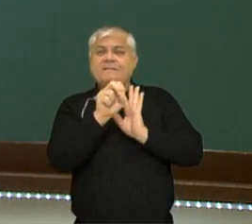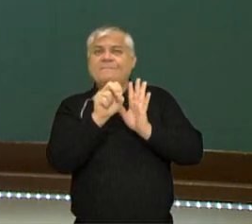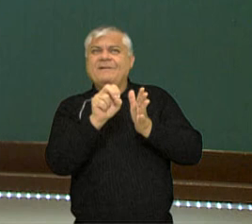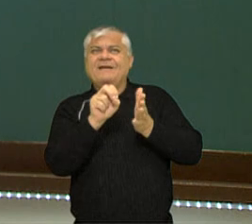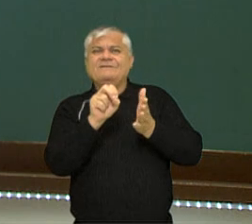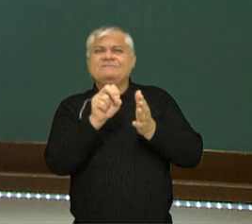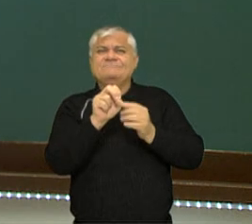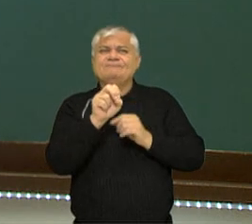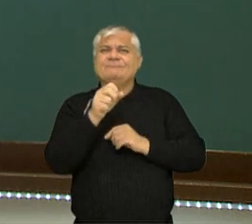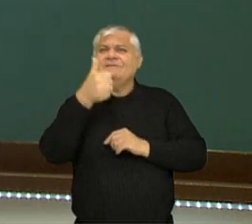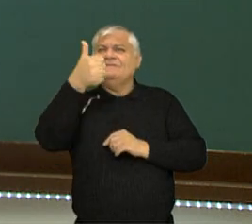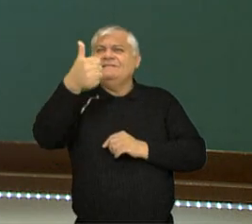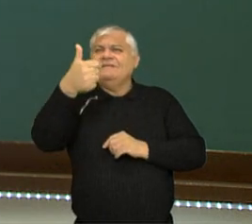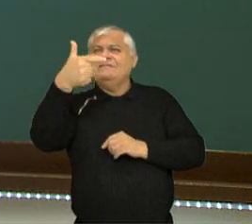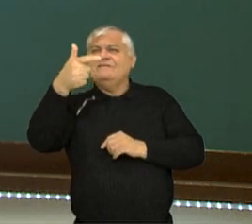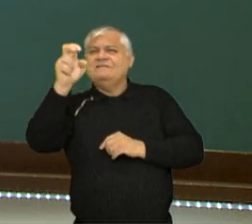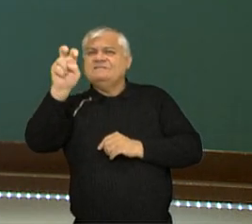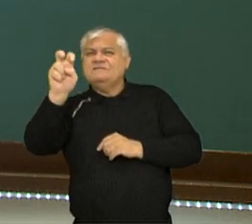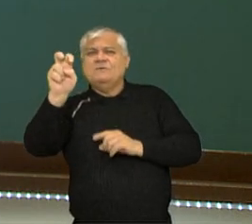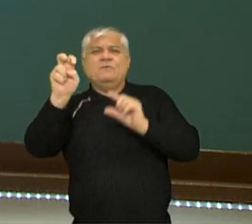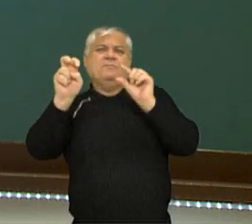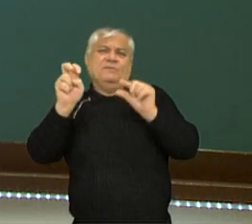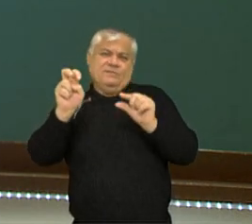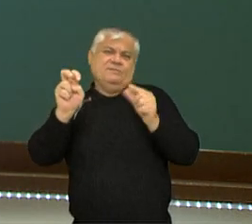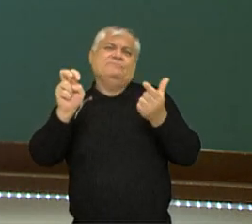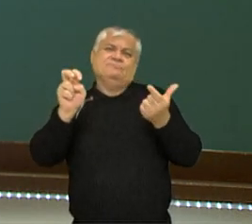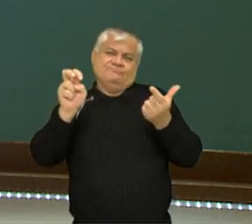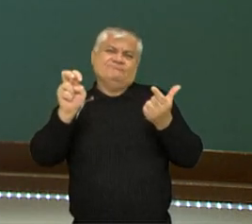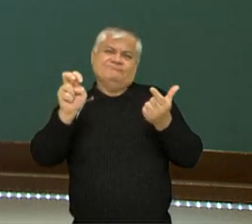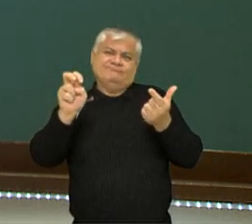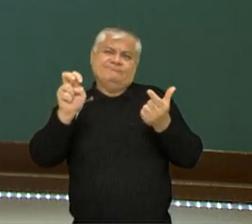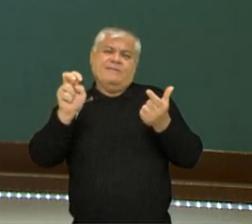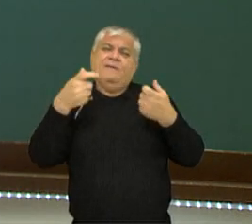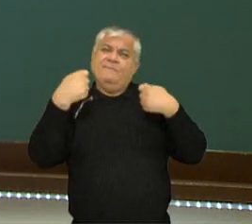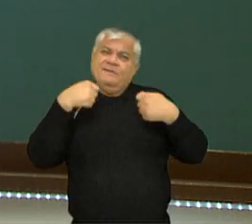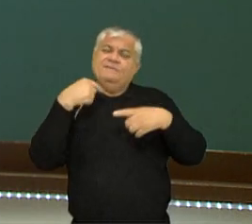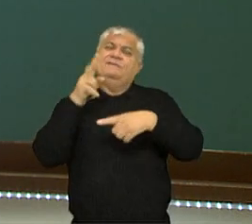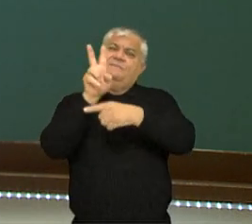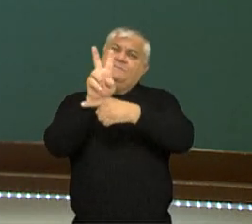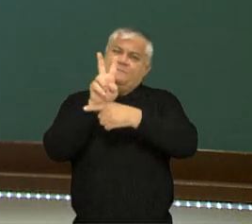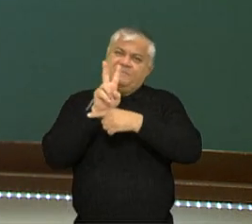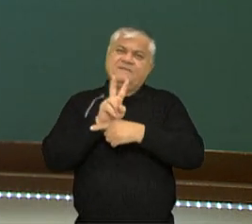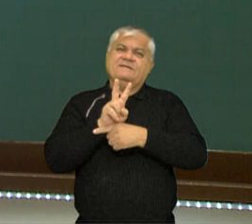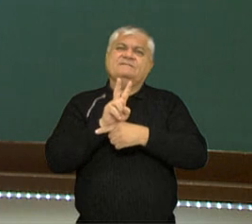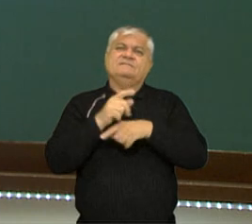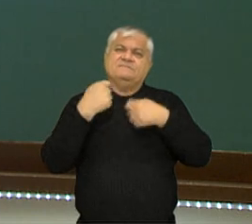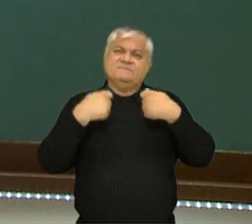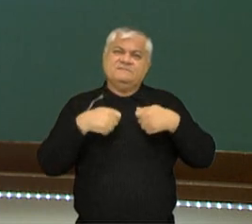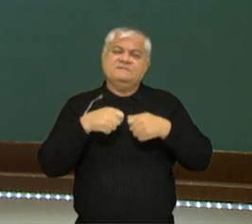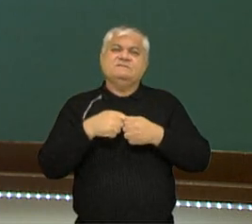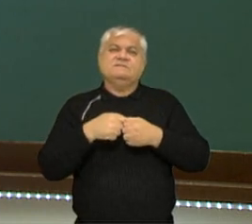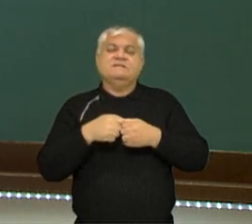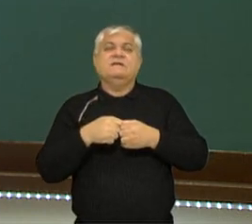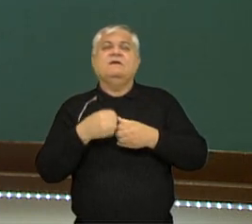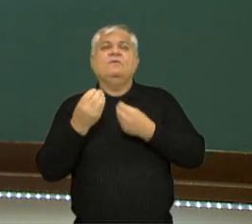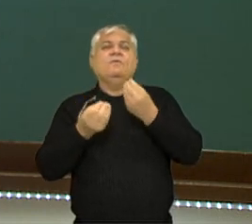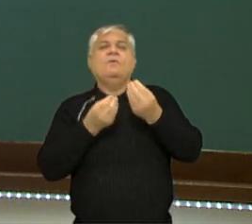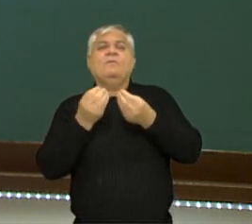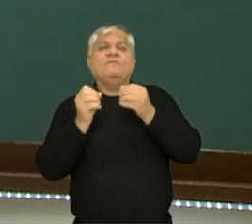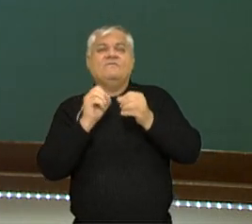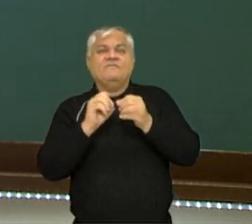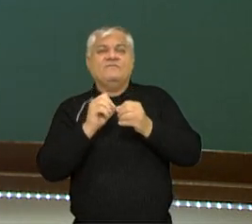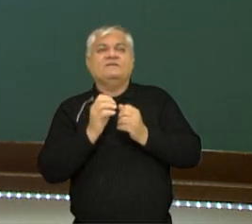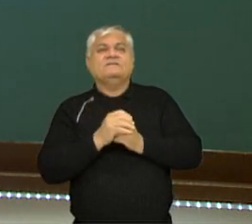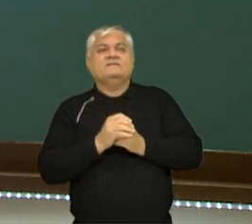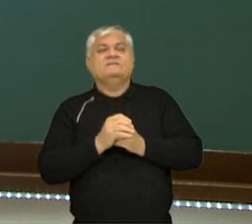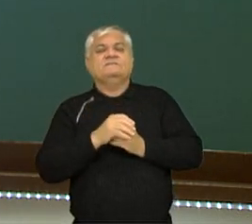que 50 é menor que 125. Não dá para dividir. O que a gente tem que fazer? Então, nós